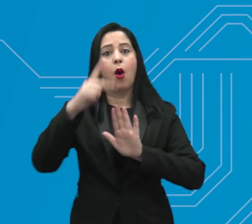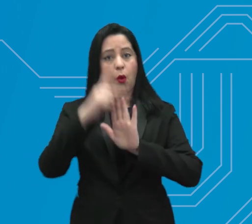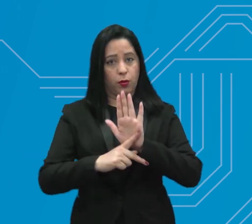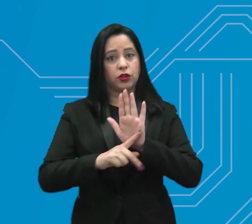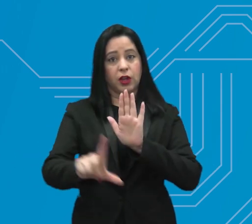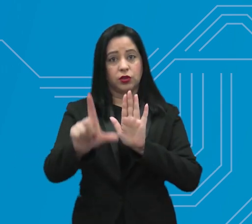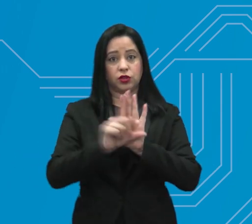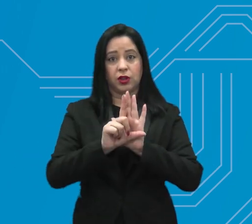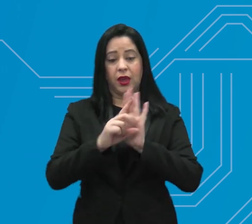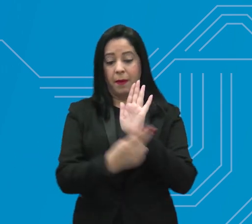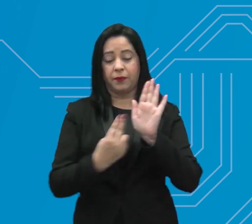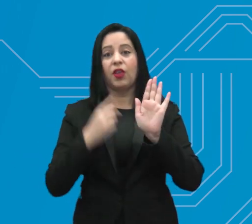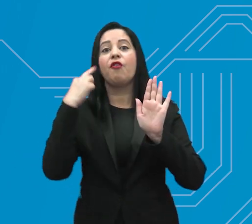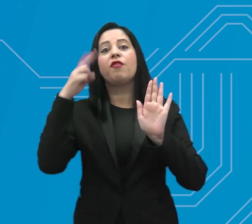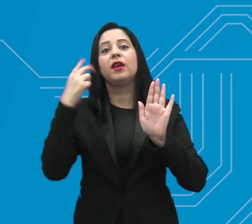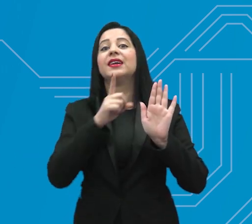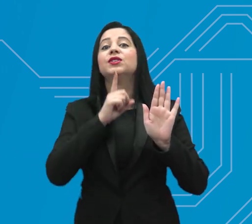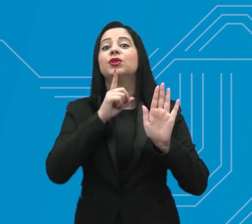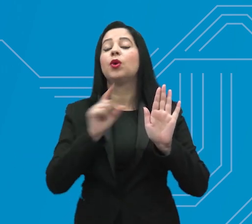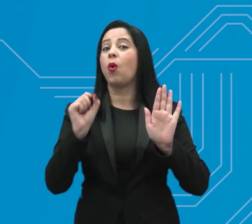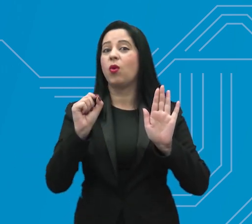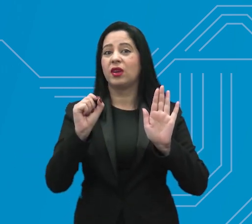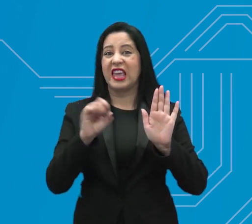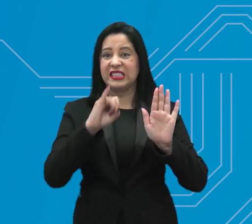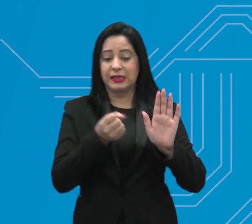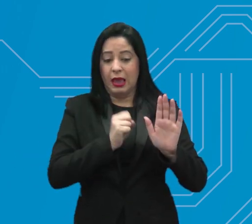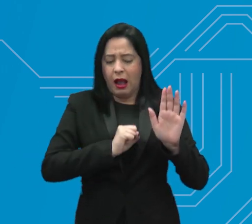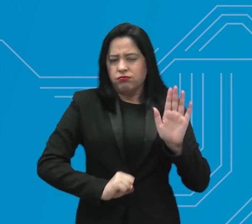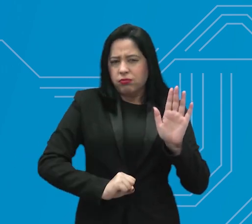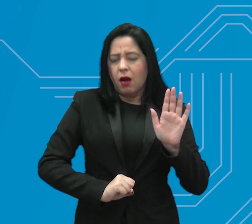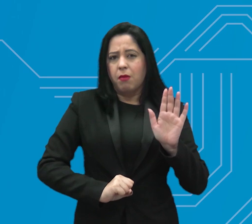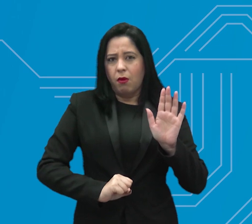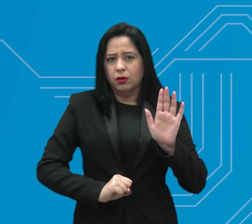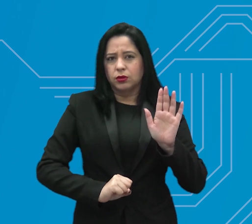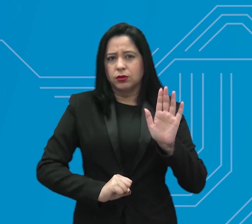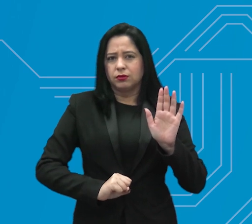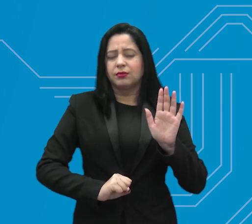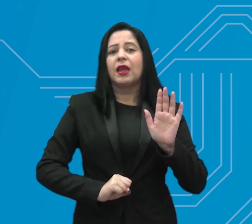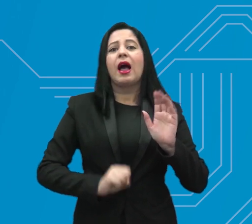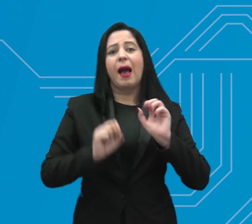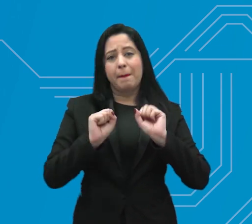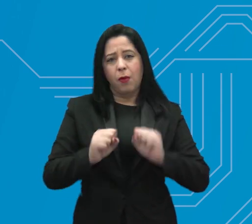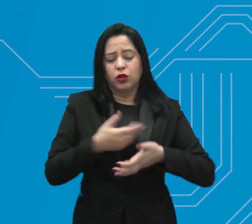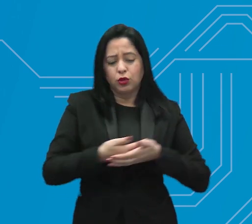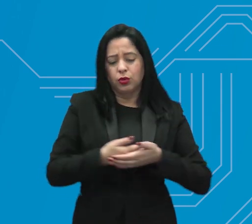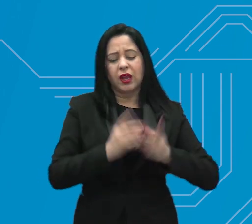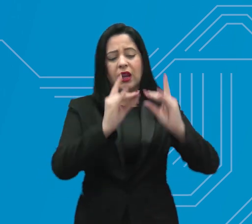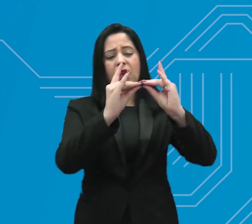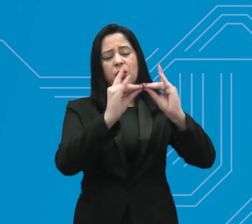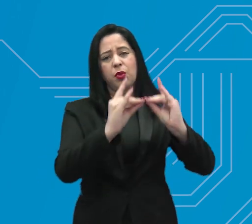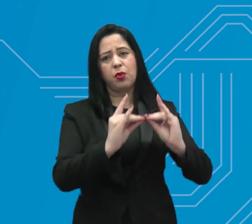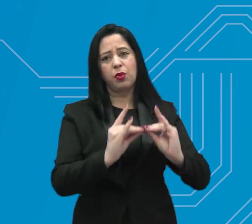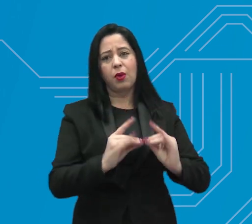lei do vereador Sérgio Camargo, que propõe tornar obrigatório, em caso de aborto espontâneo, o sepultamento ou cremação de